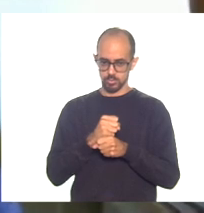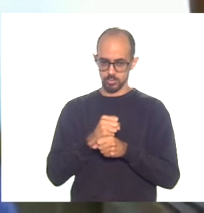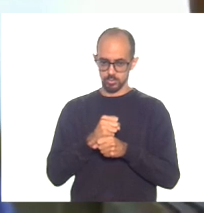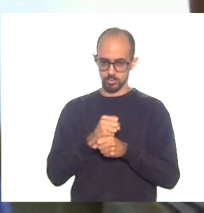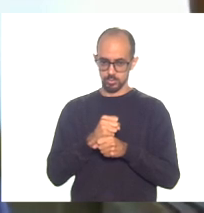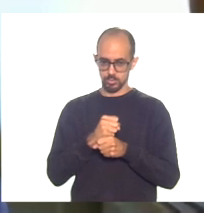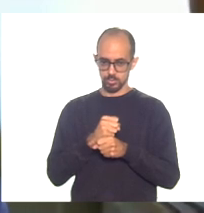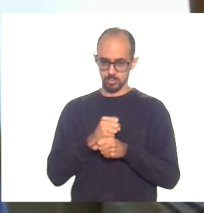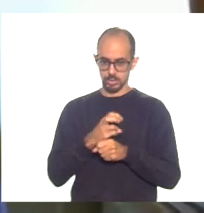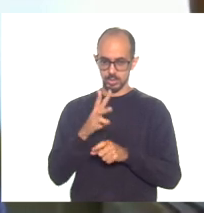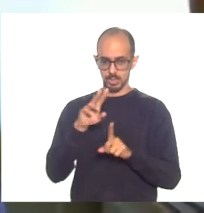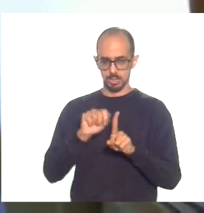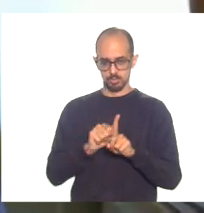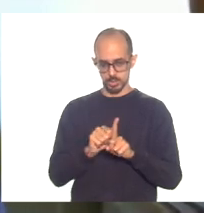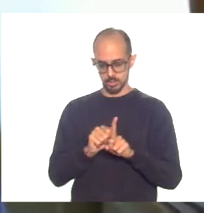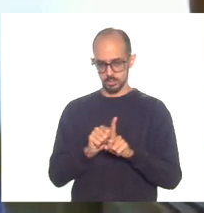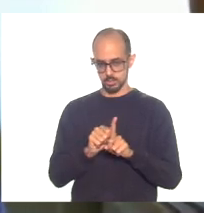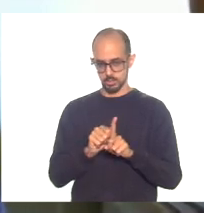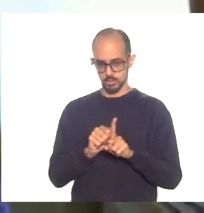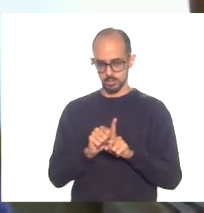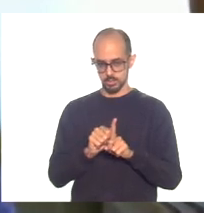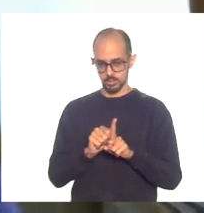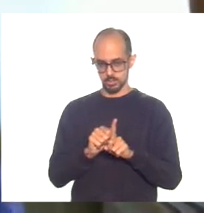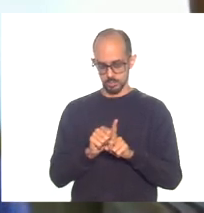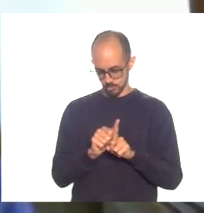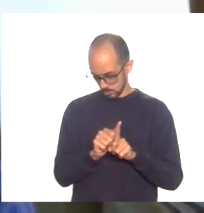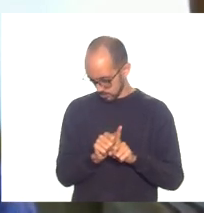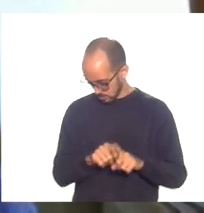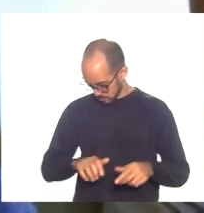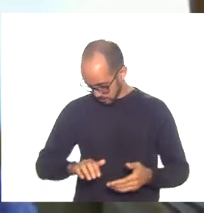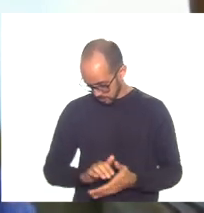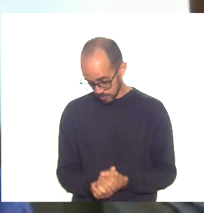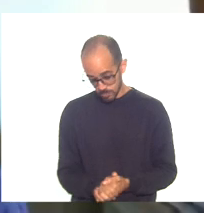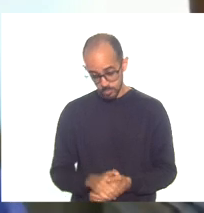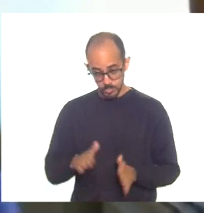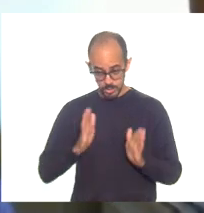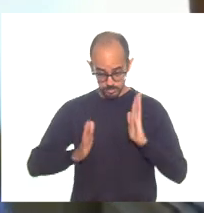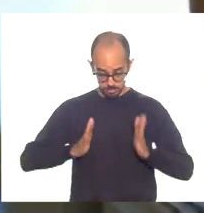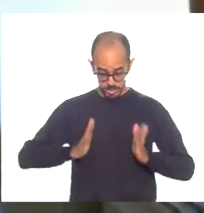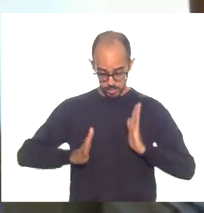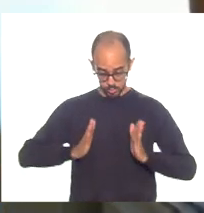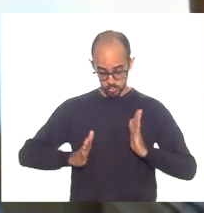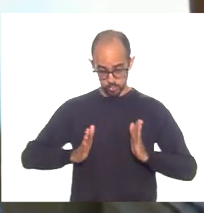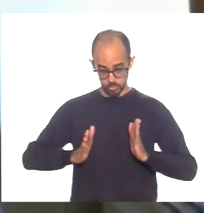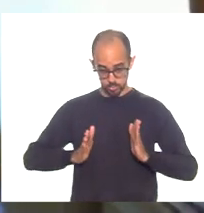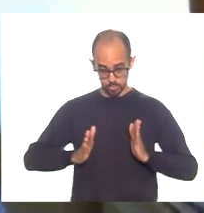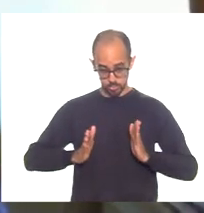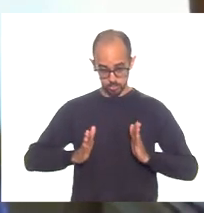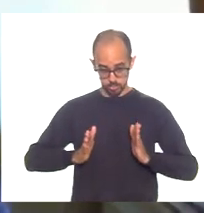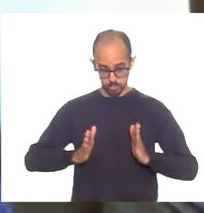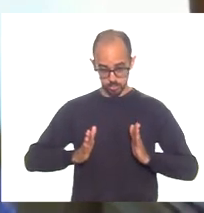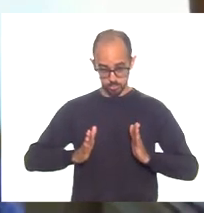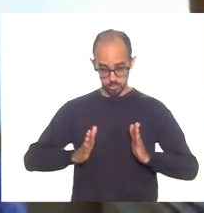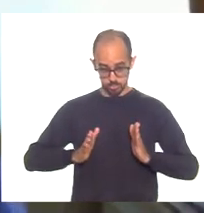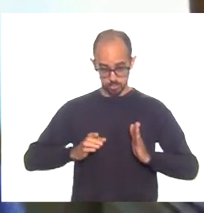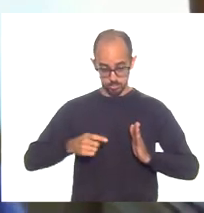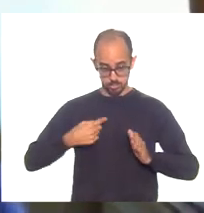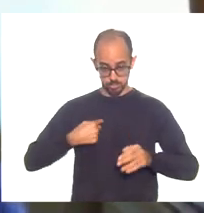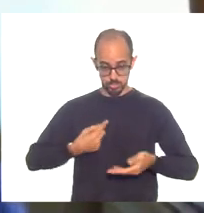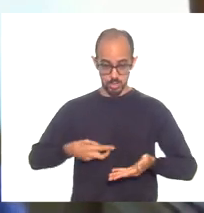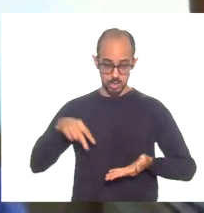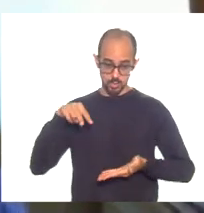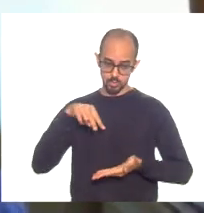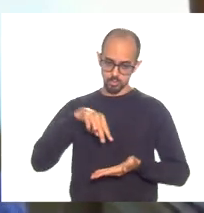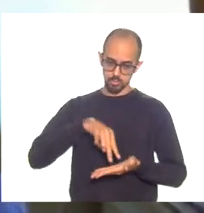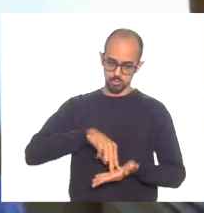e 3 meses. Durante esse período, estive sempre